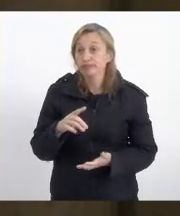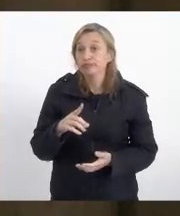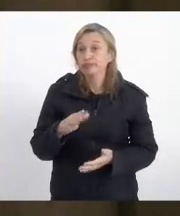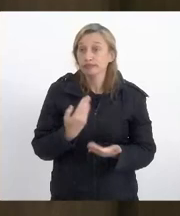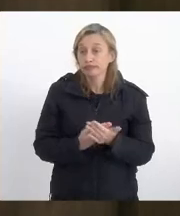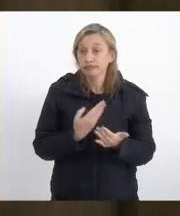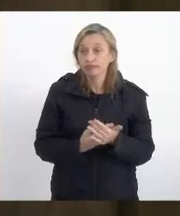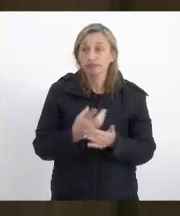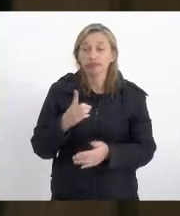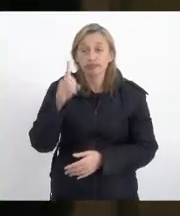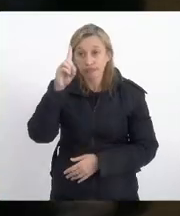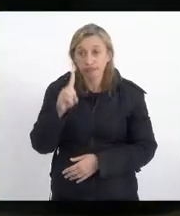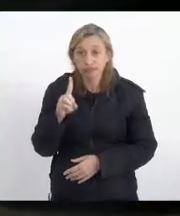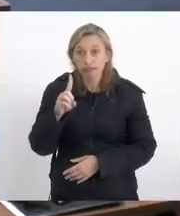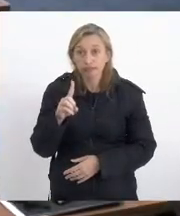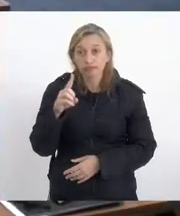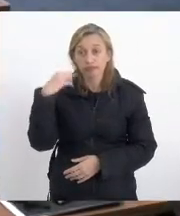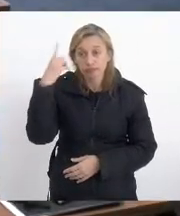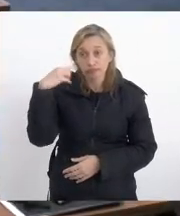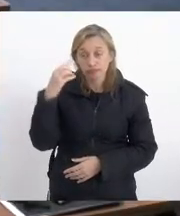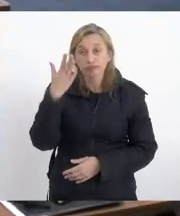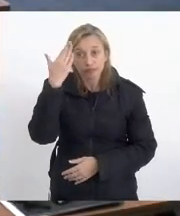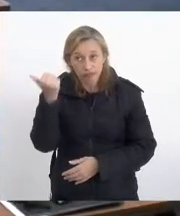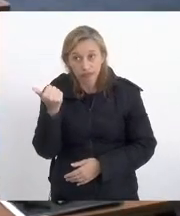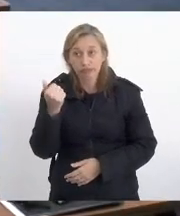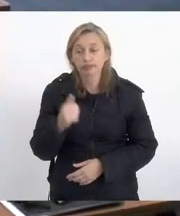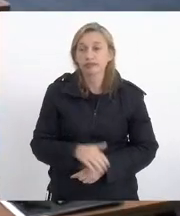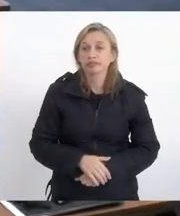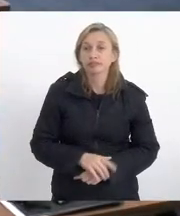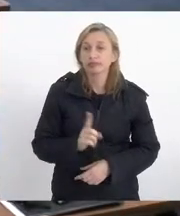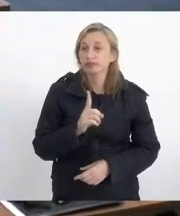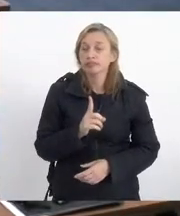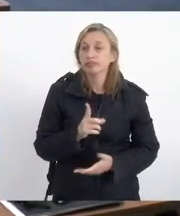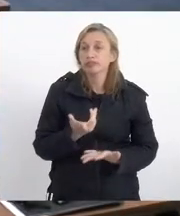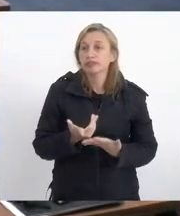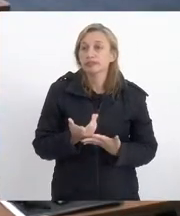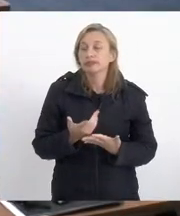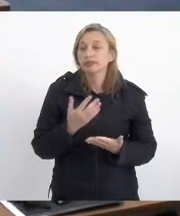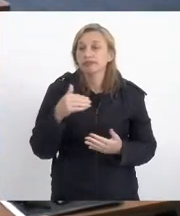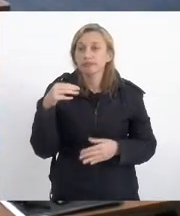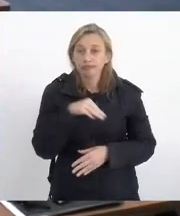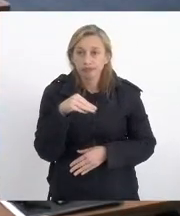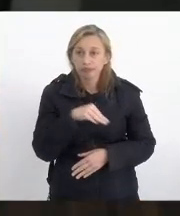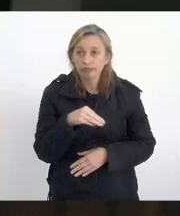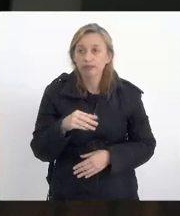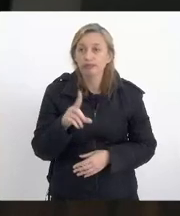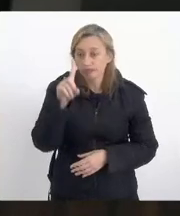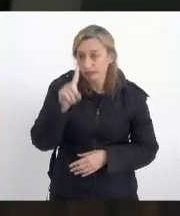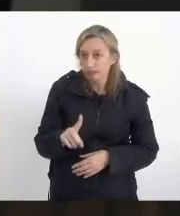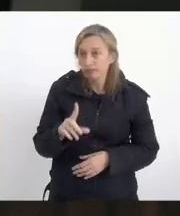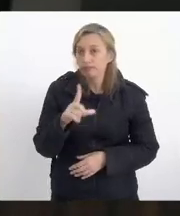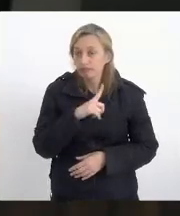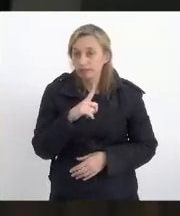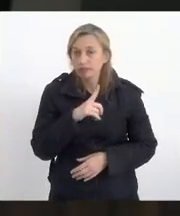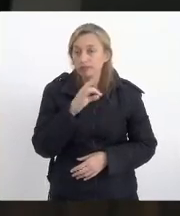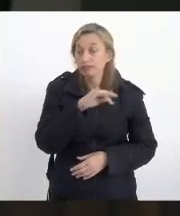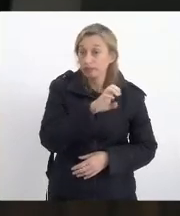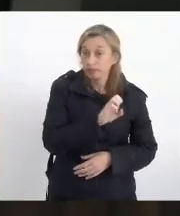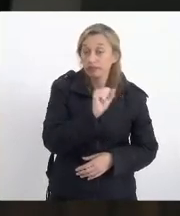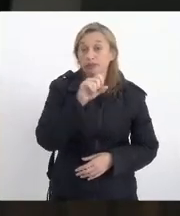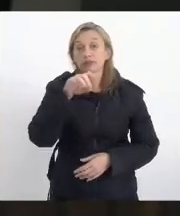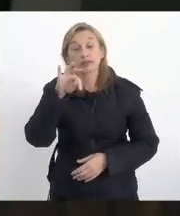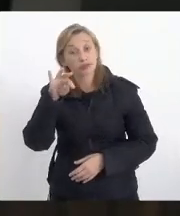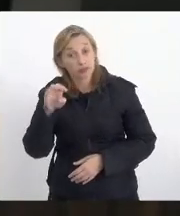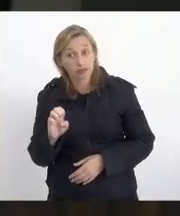sabe do que eu estou dizendo. Né? Então, não é matemática. O direito ele tem tese e antítese.